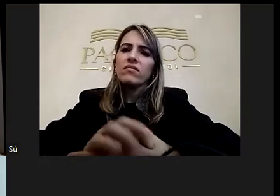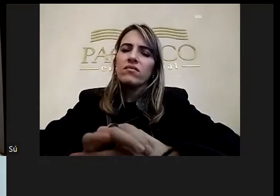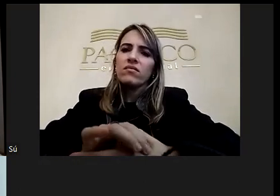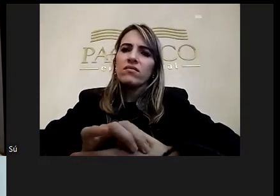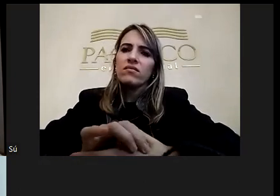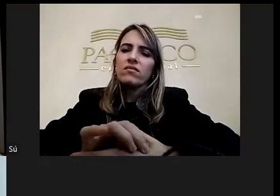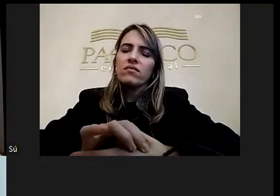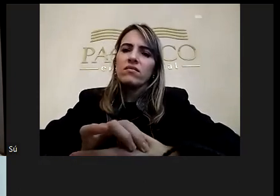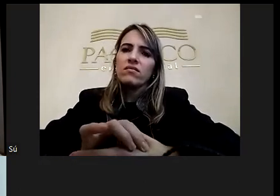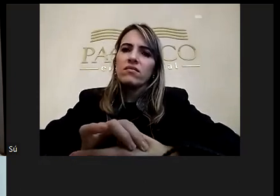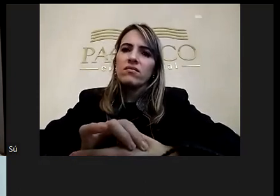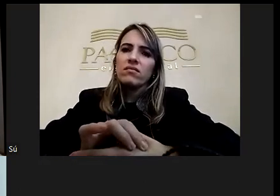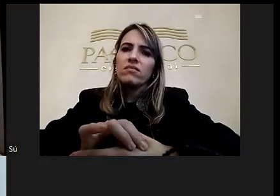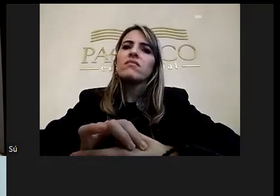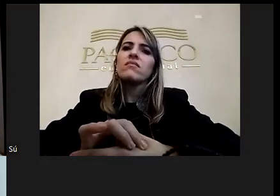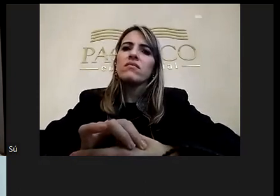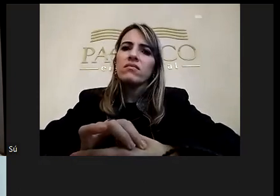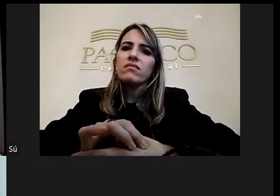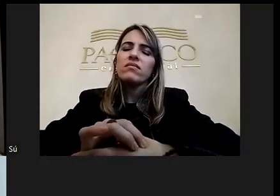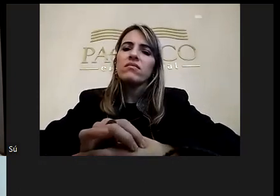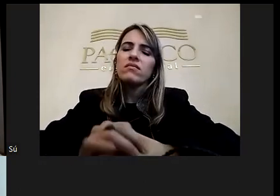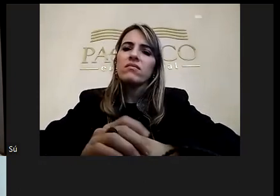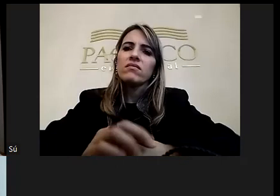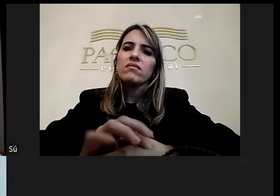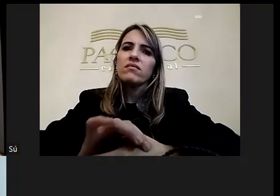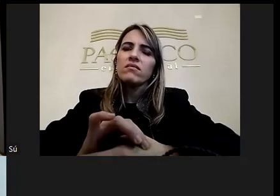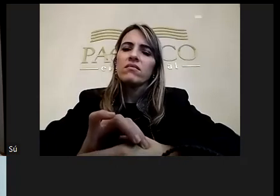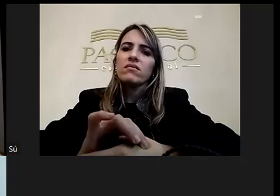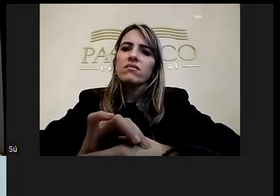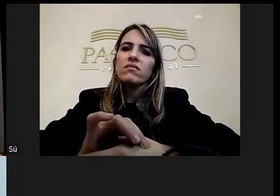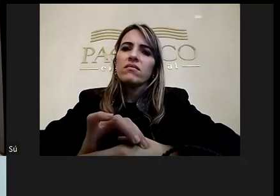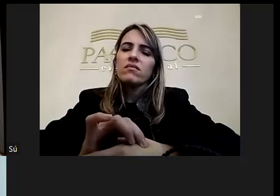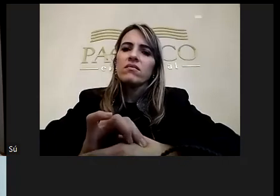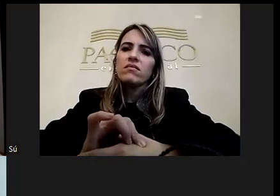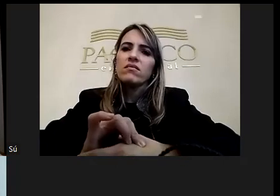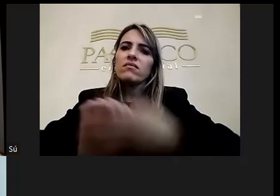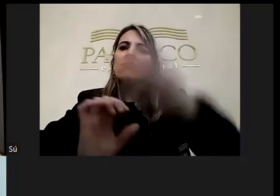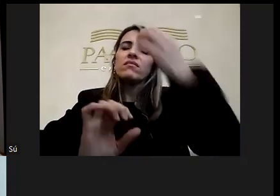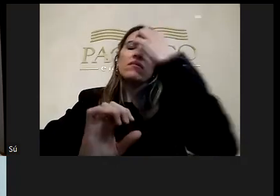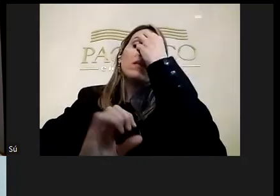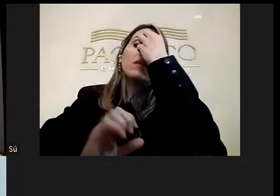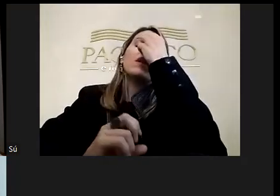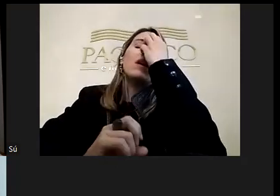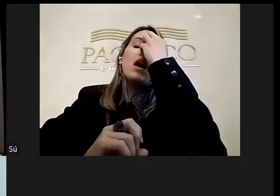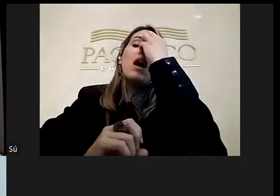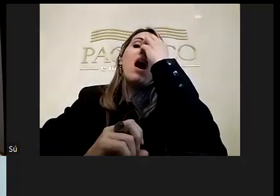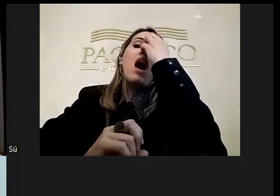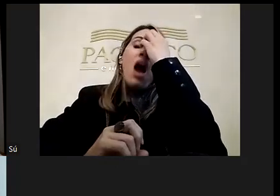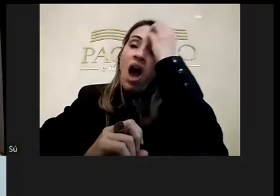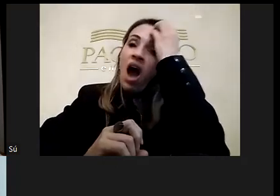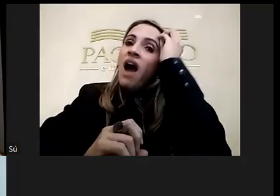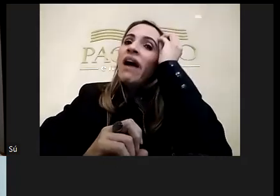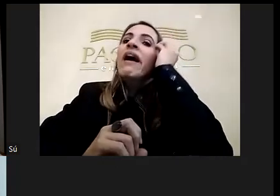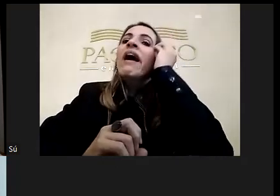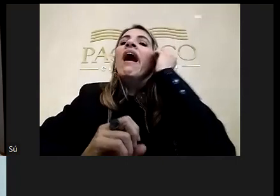o entendimento do complexo de Édipo, porque é muito complexo, né? O complexo de Édipo é muito complexo, né? É